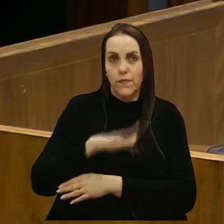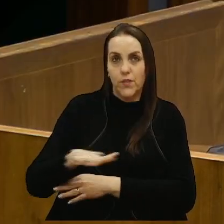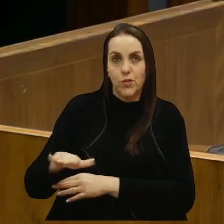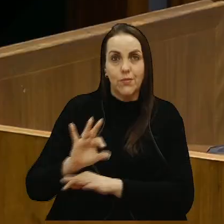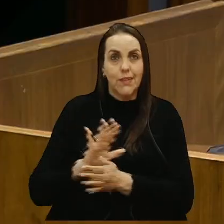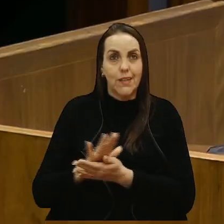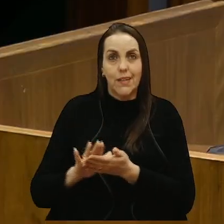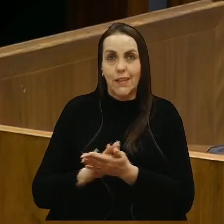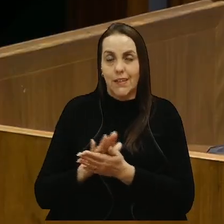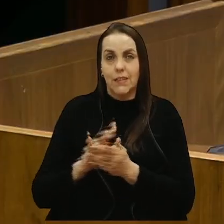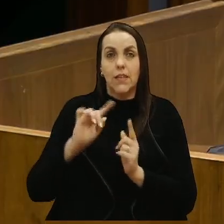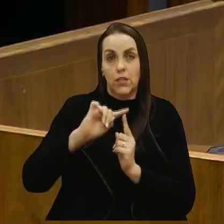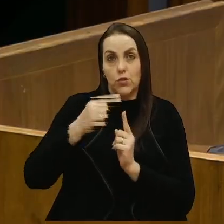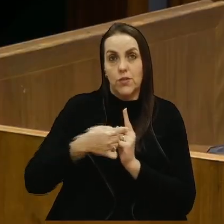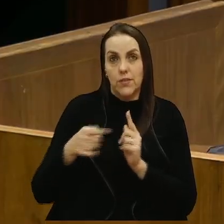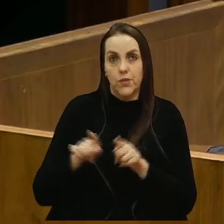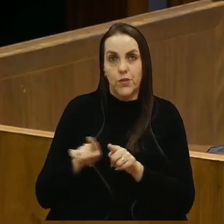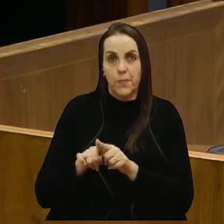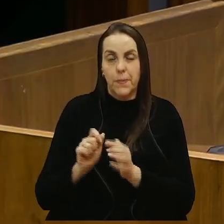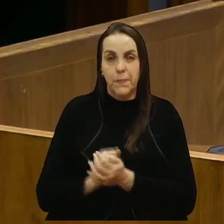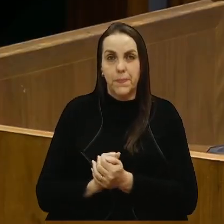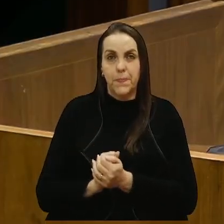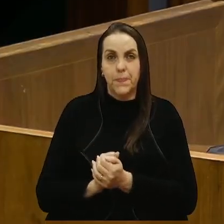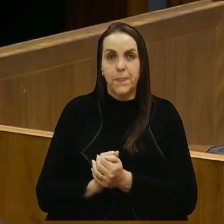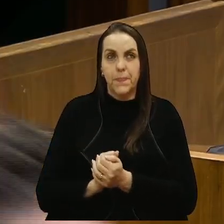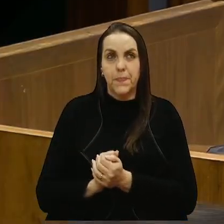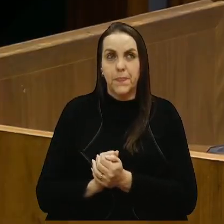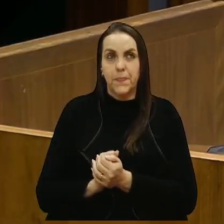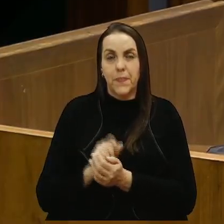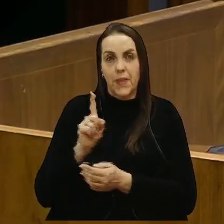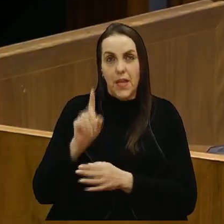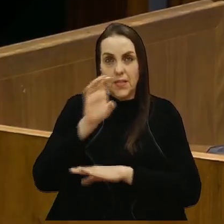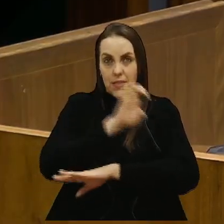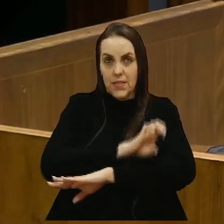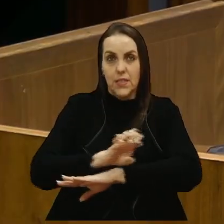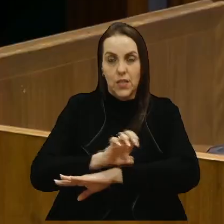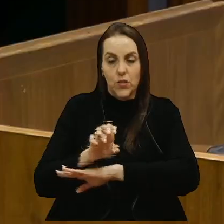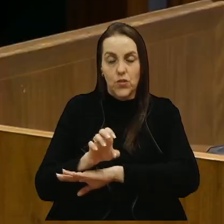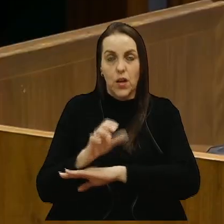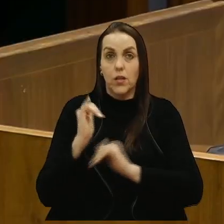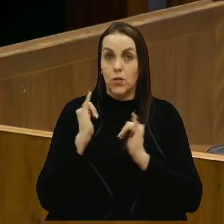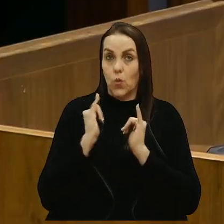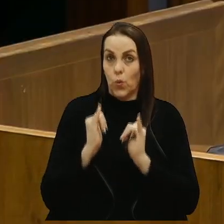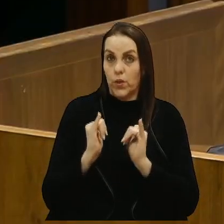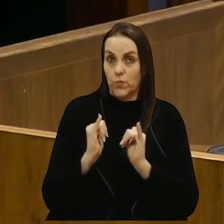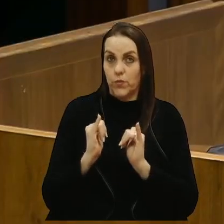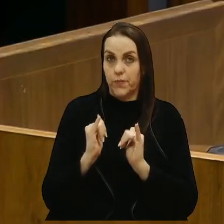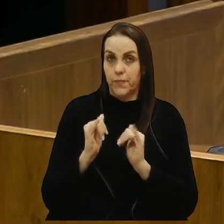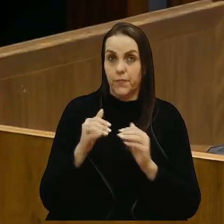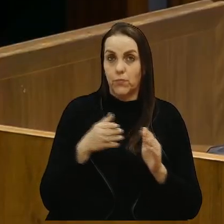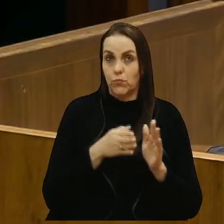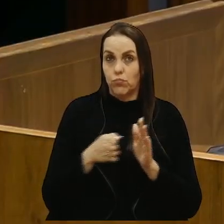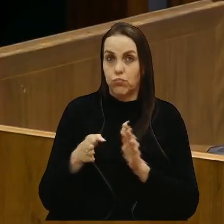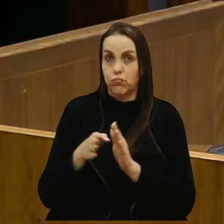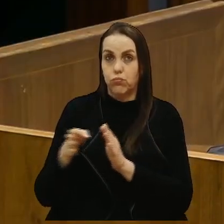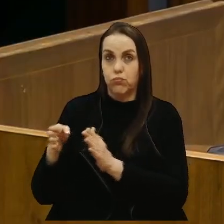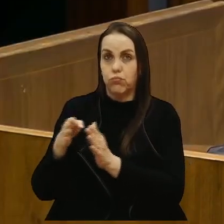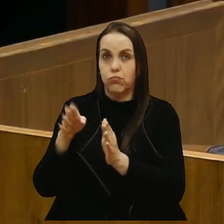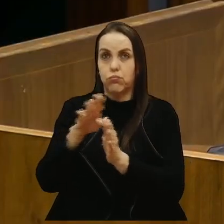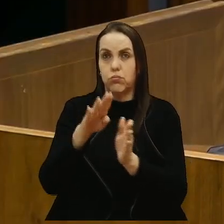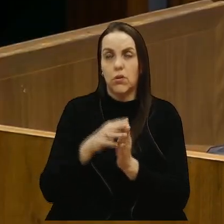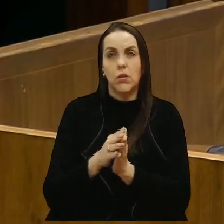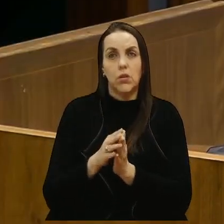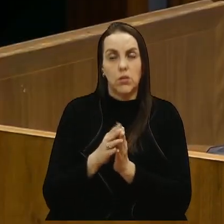e gestante. Essas estagiárias vão de ônibus, passando